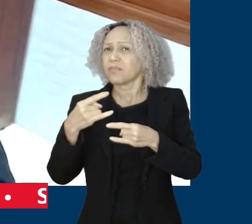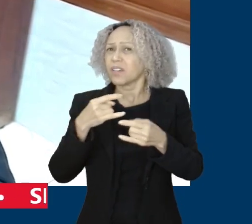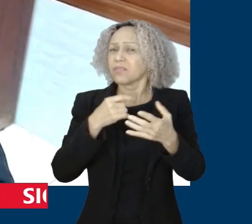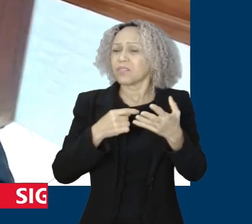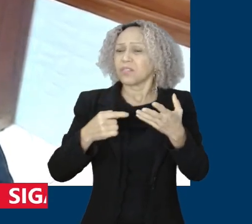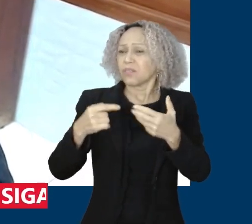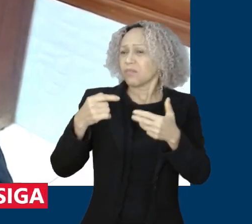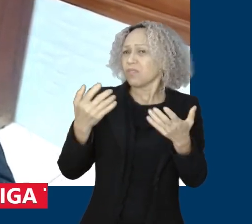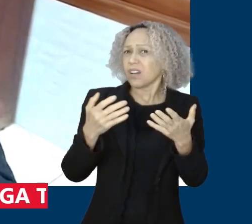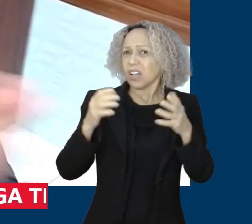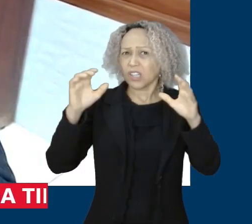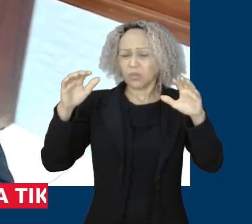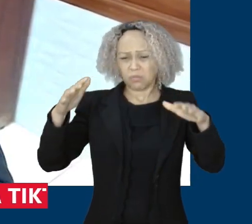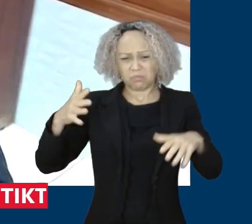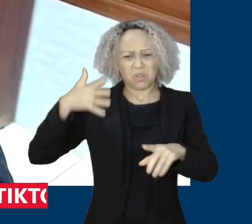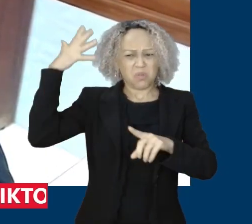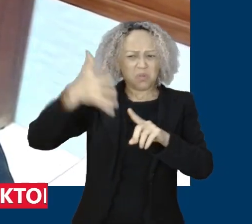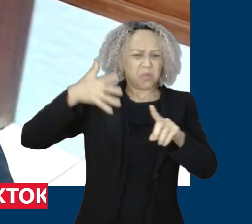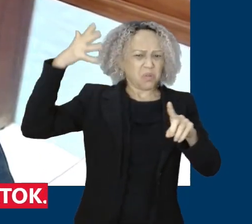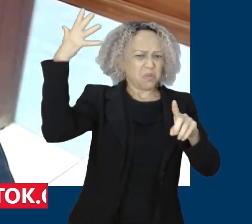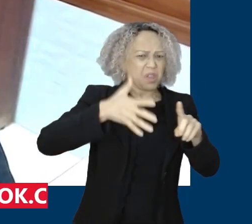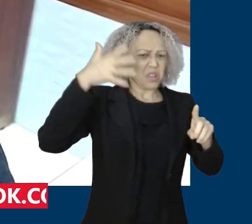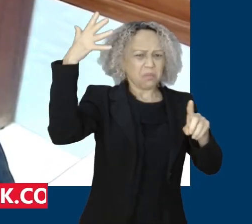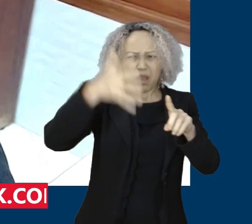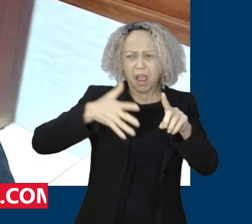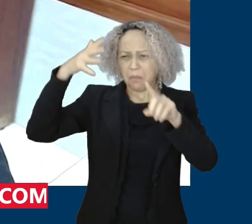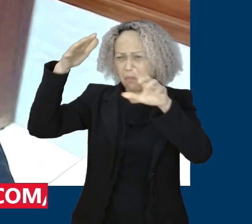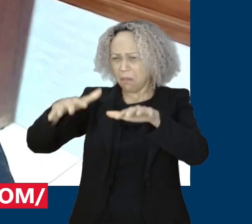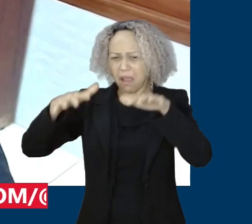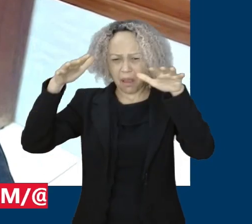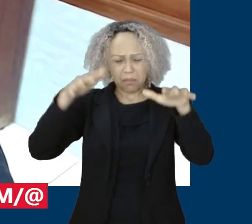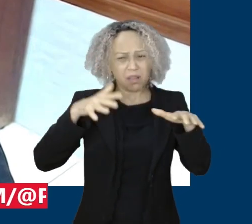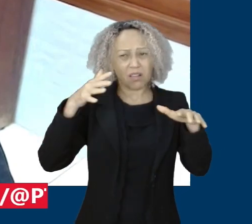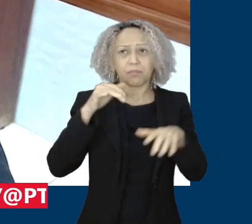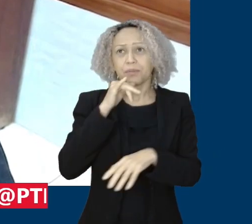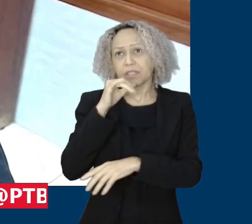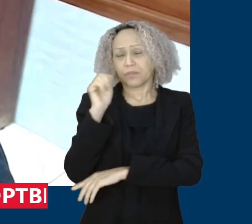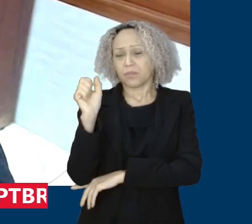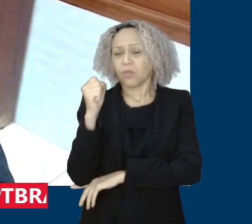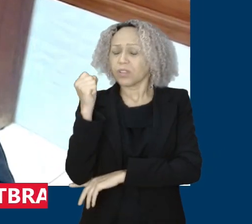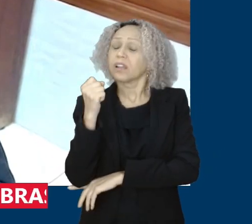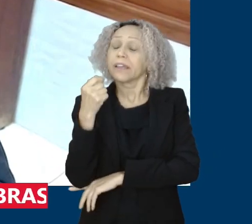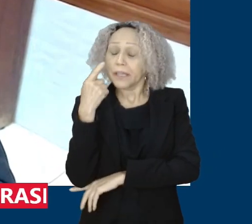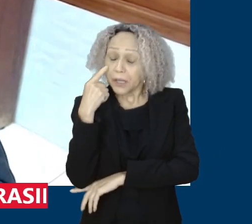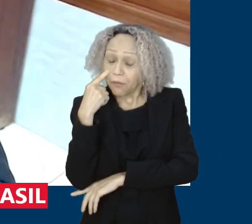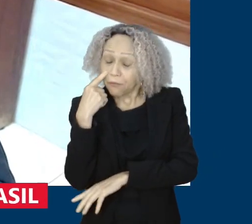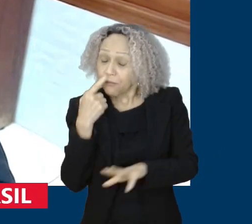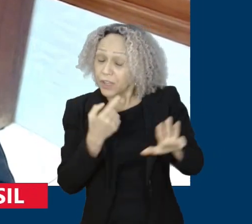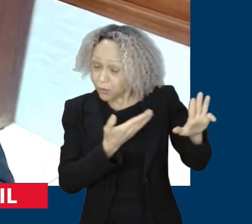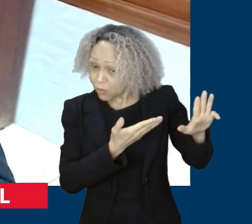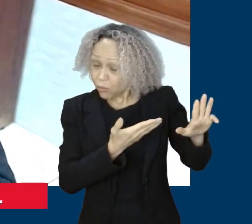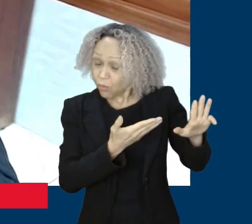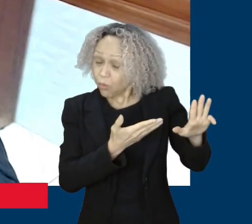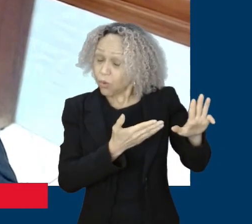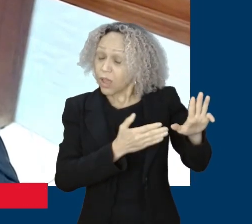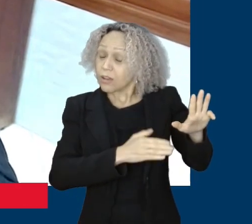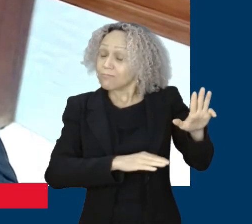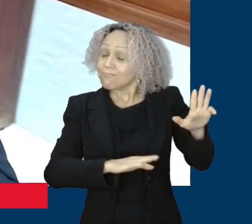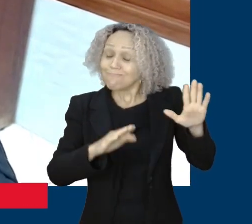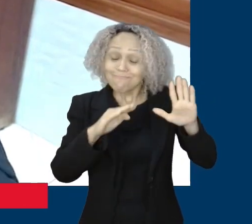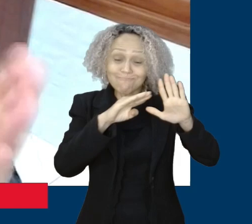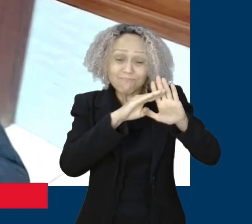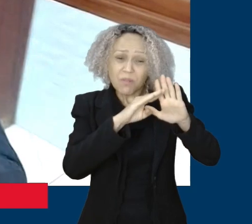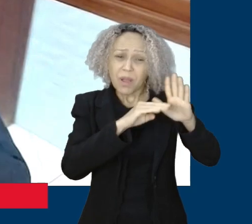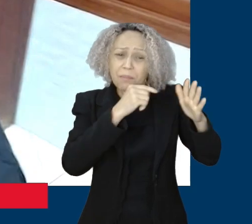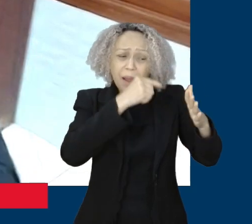mesmo nos grandes comícios. Foi enorme os comícios aqui em Porto Alegre, por exemplo, né? E ele, uma das pautas, foram